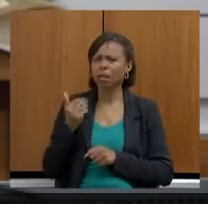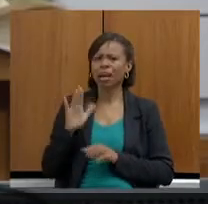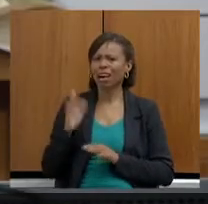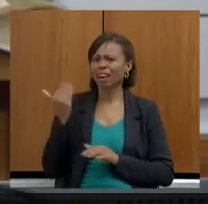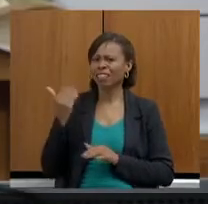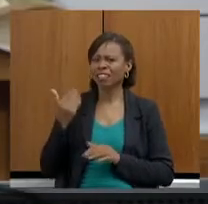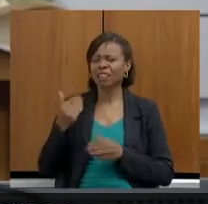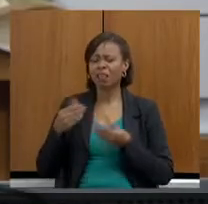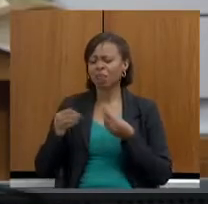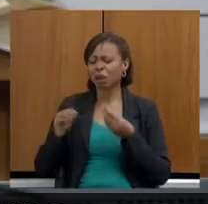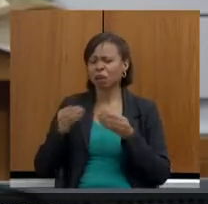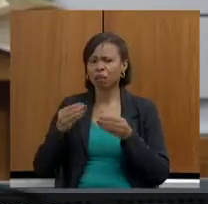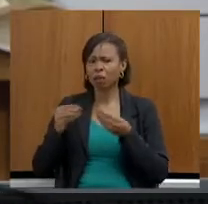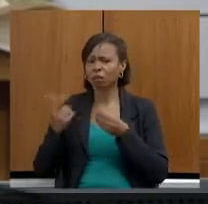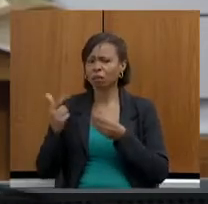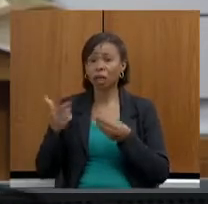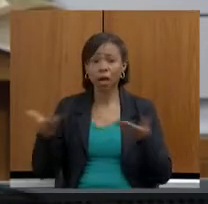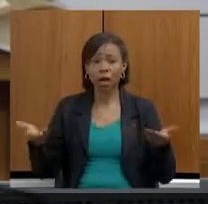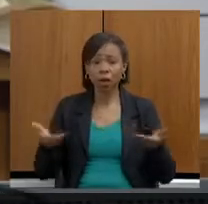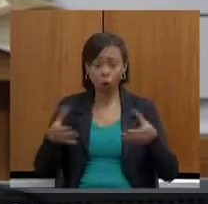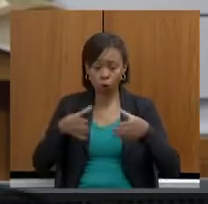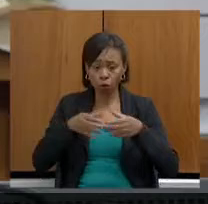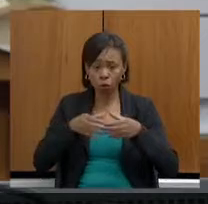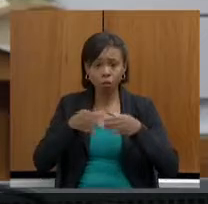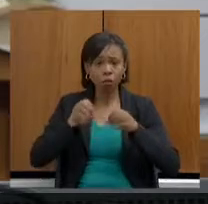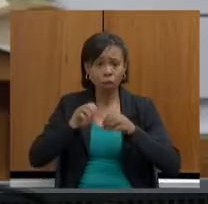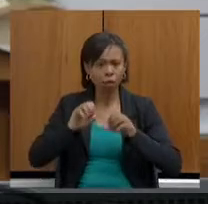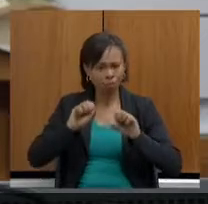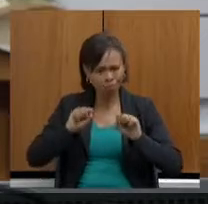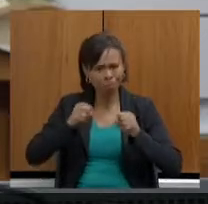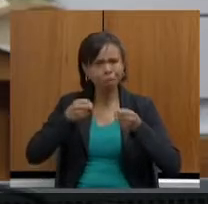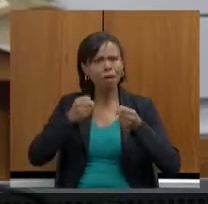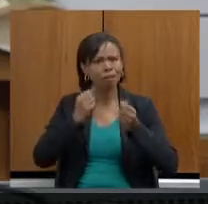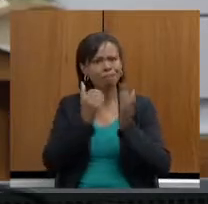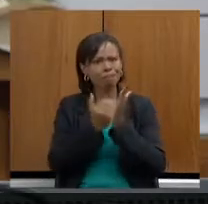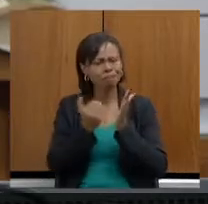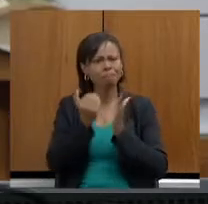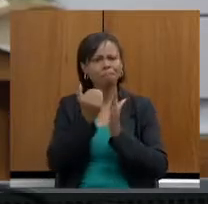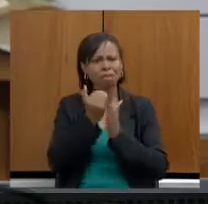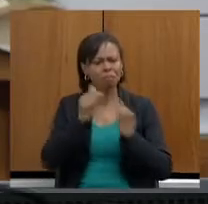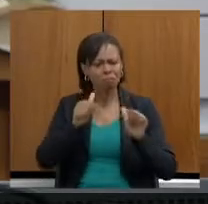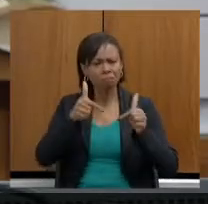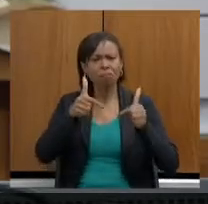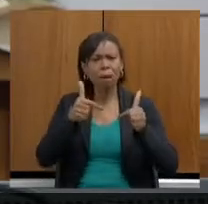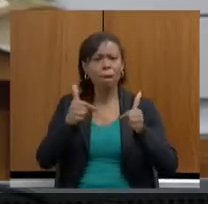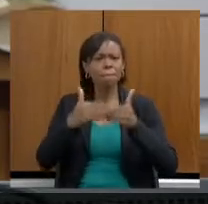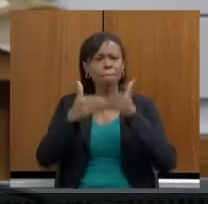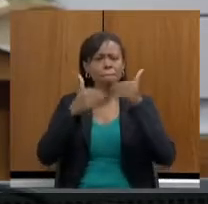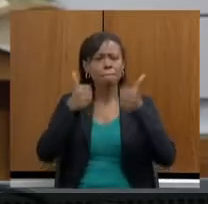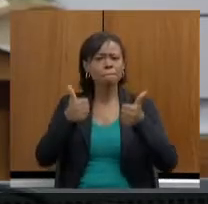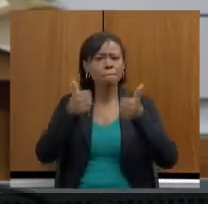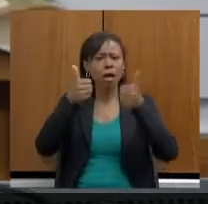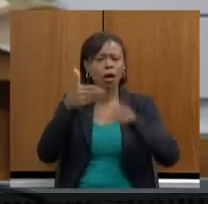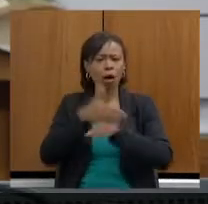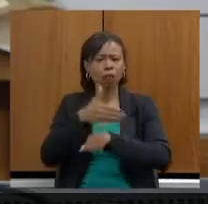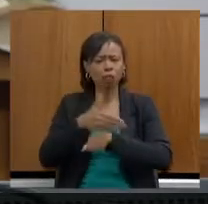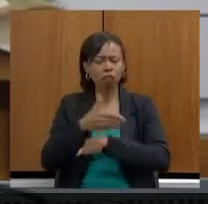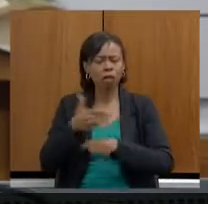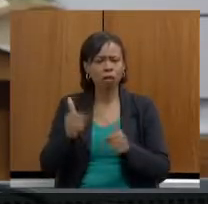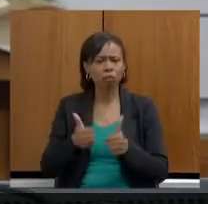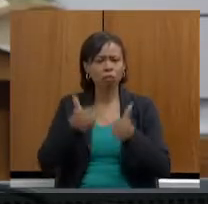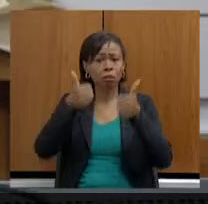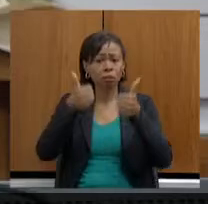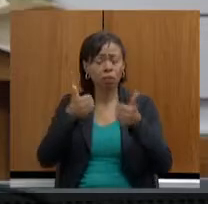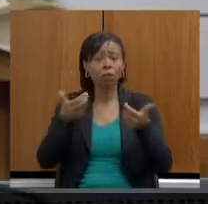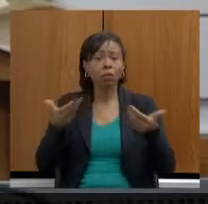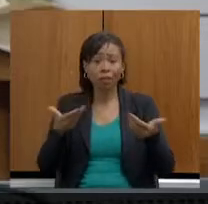hoje a comissão de educação pode fazer muito mais porque acessibilidade é muito maior então eu acho importante a